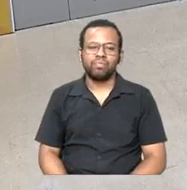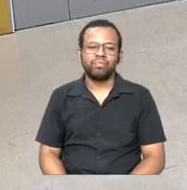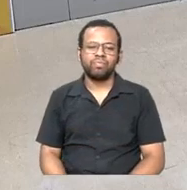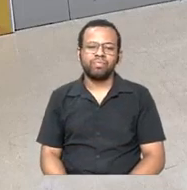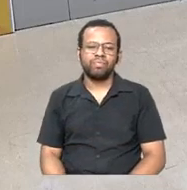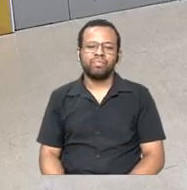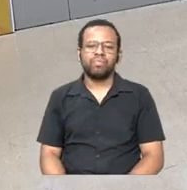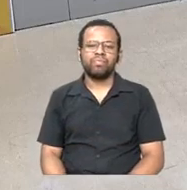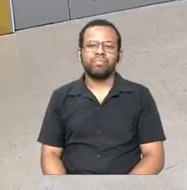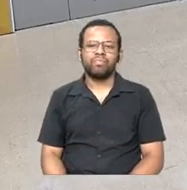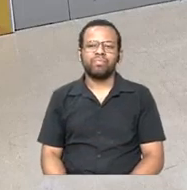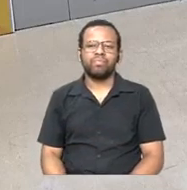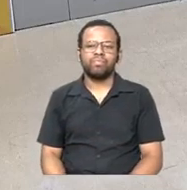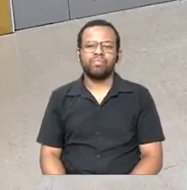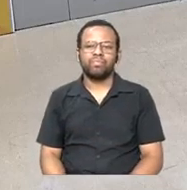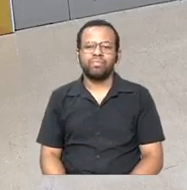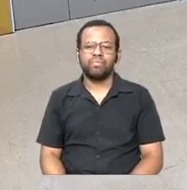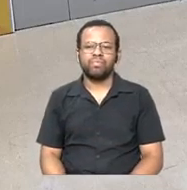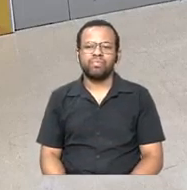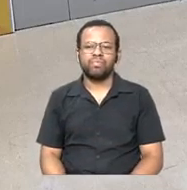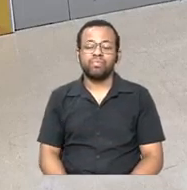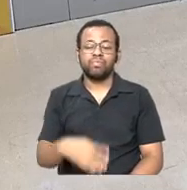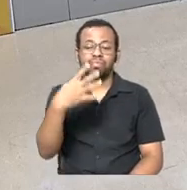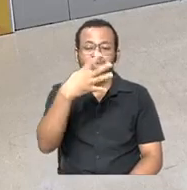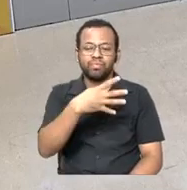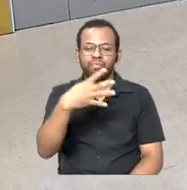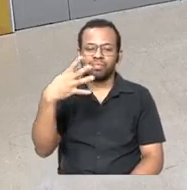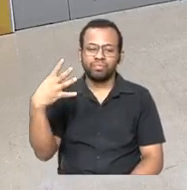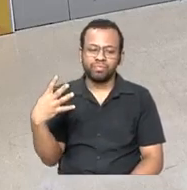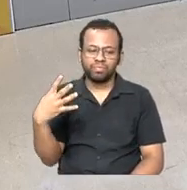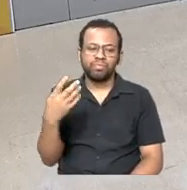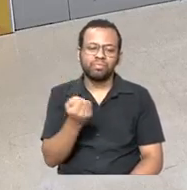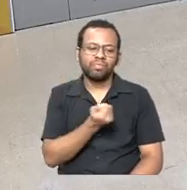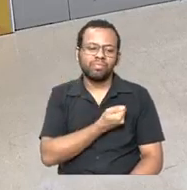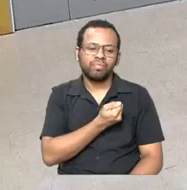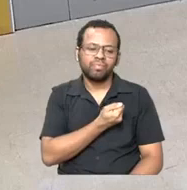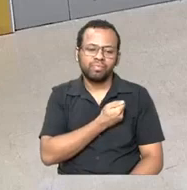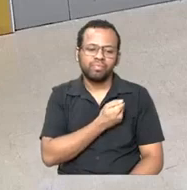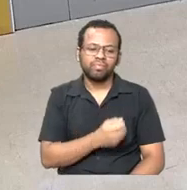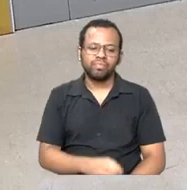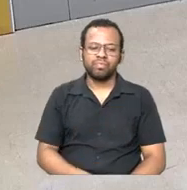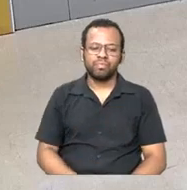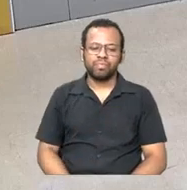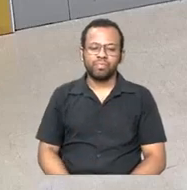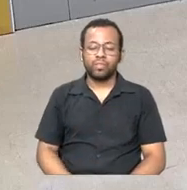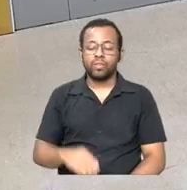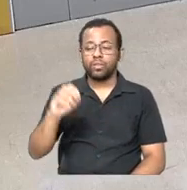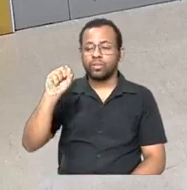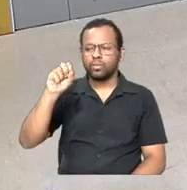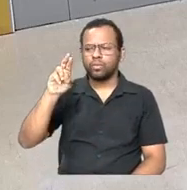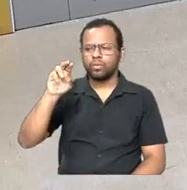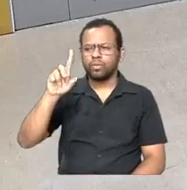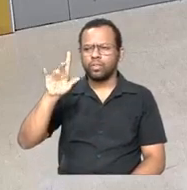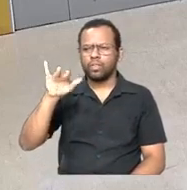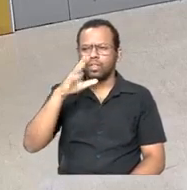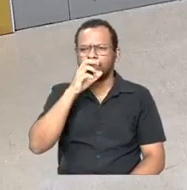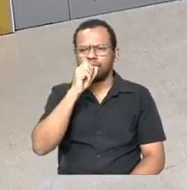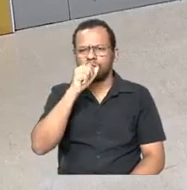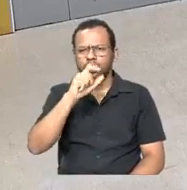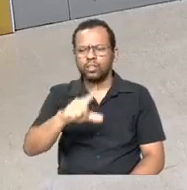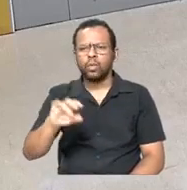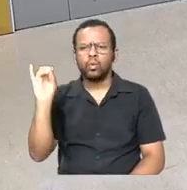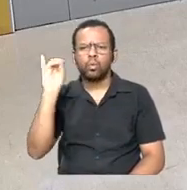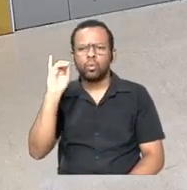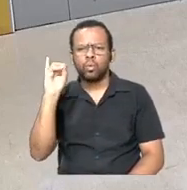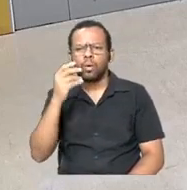33 minha gente olha o 44 44 Sueli lá em Laranjeiras pedindo alô para